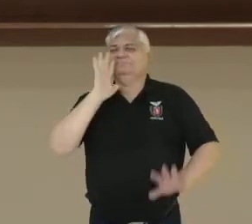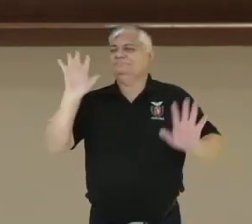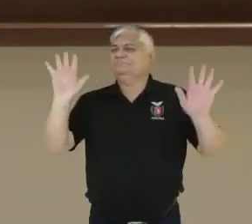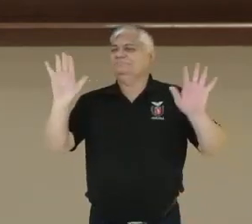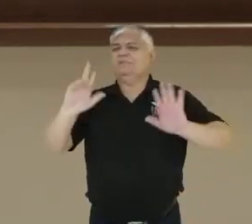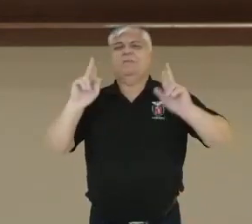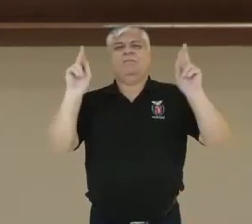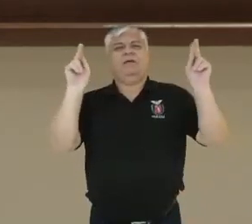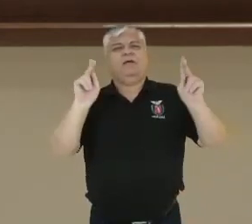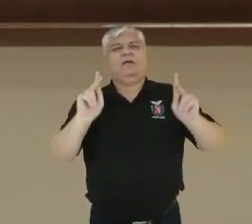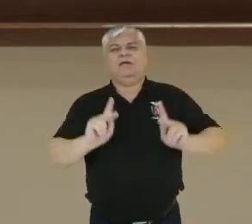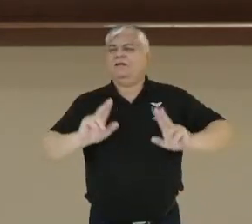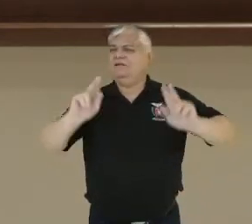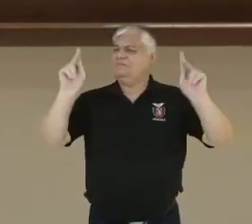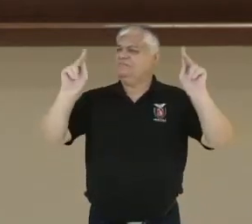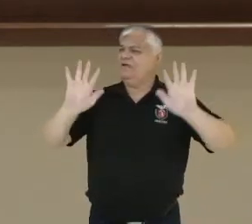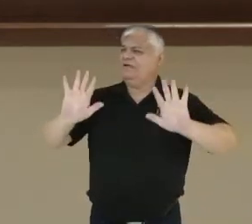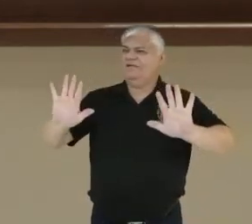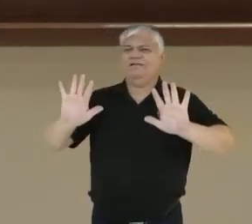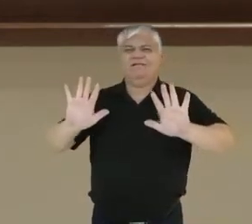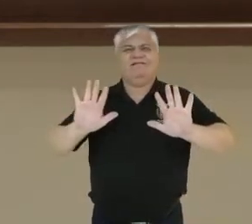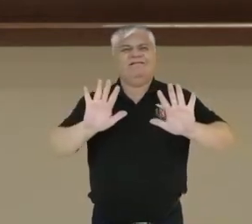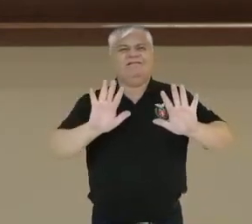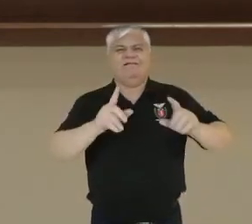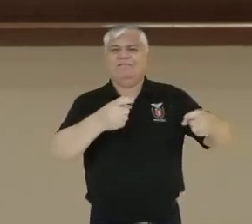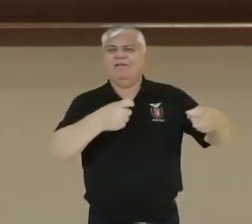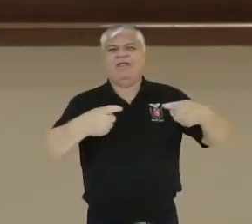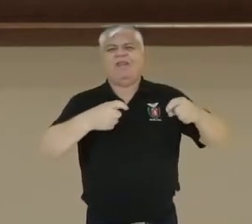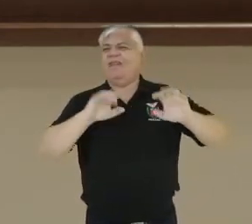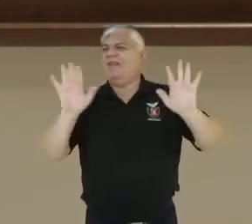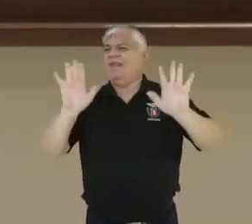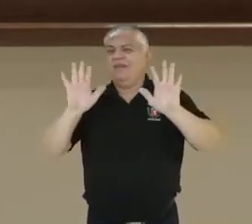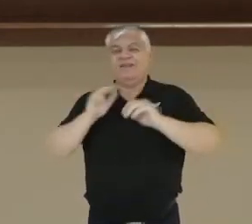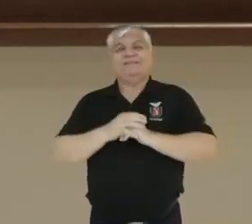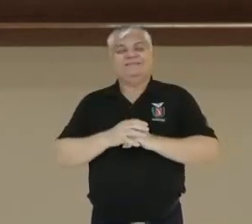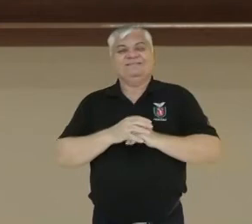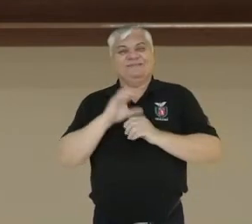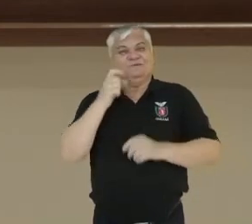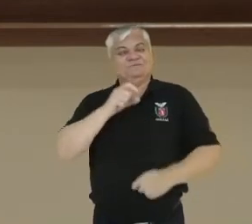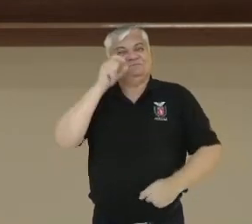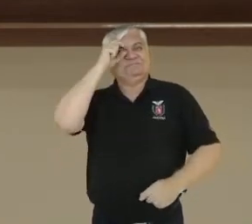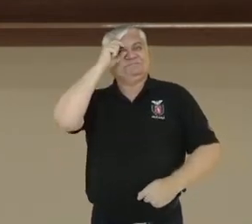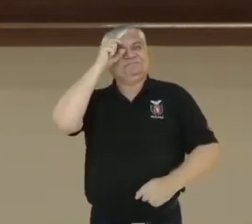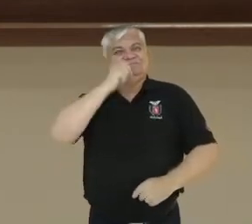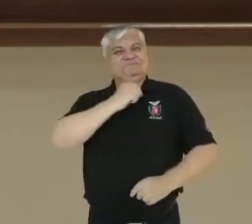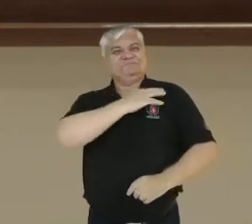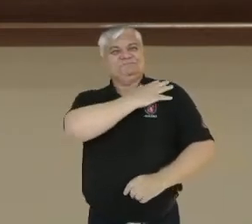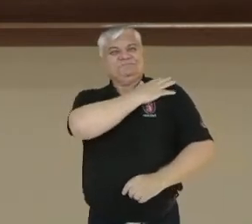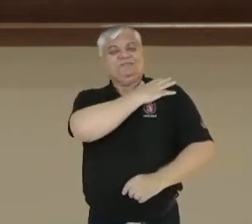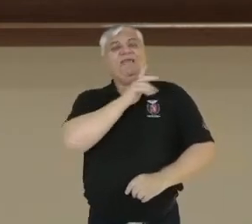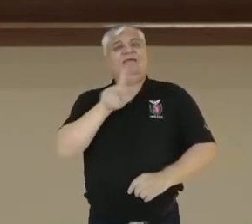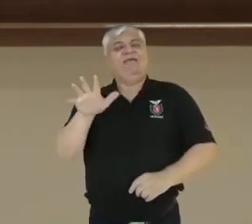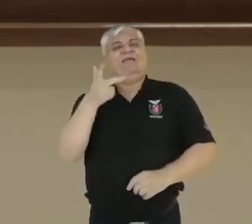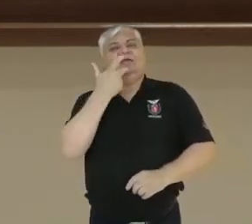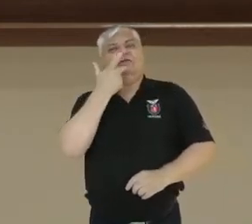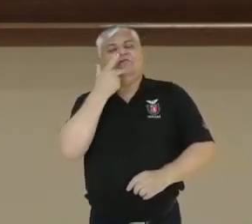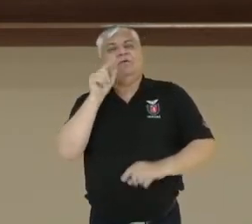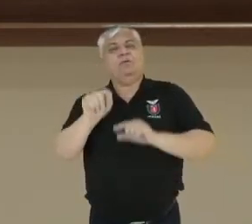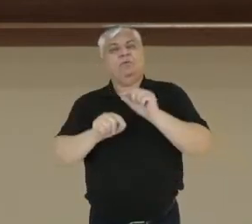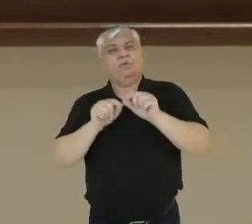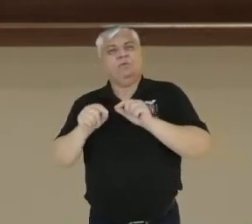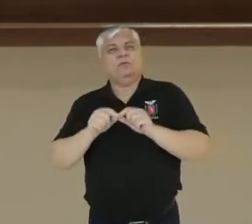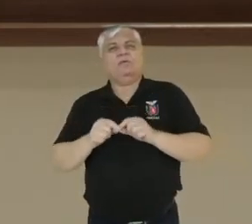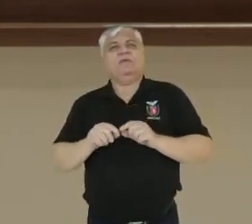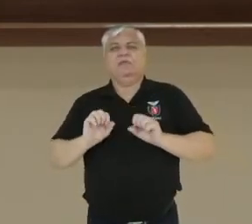diferente de muitos movimentos globais, a gente percebe que nessa conotação indiana existe muito mais a primazia